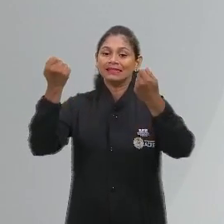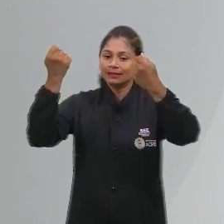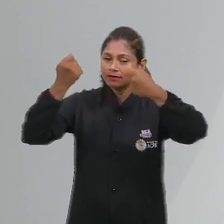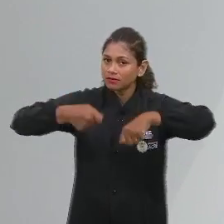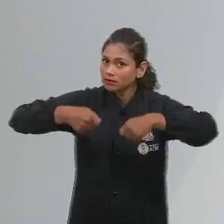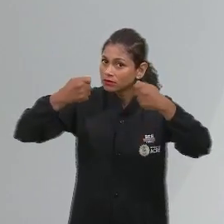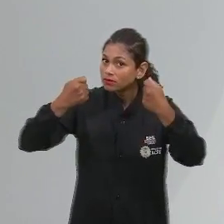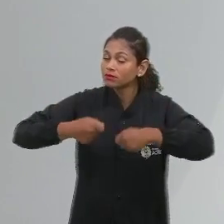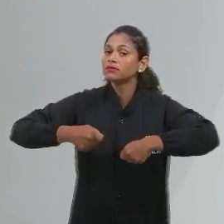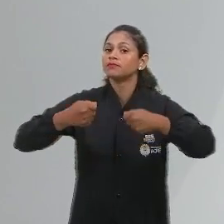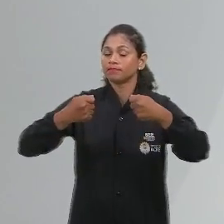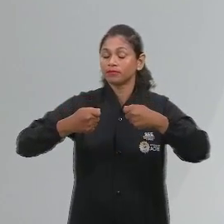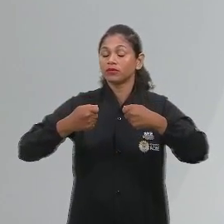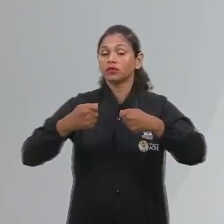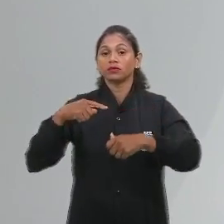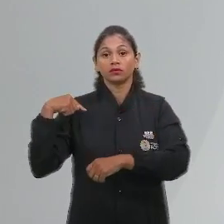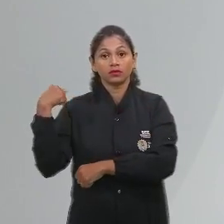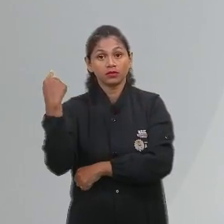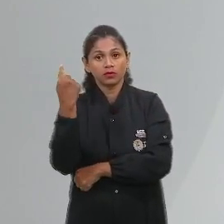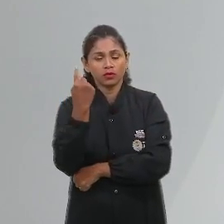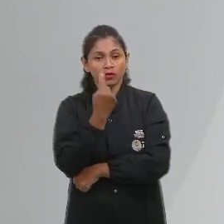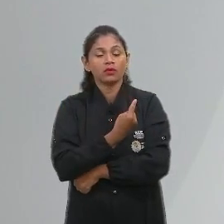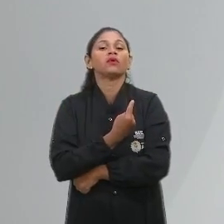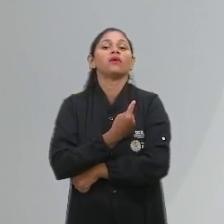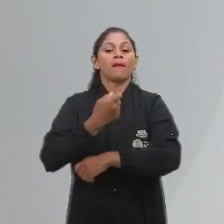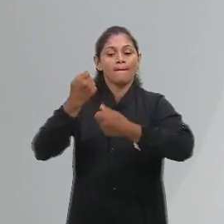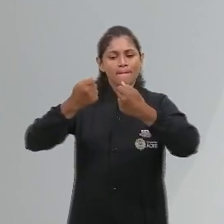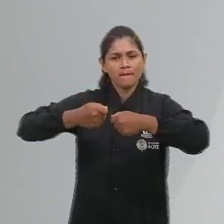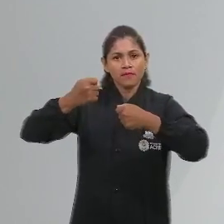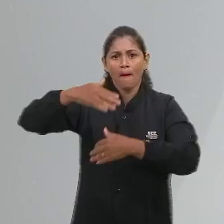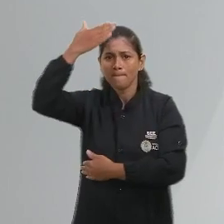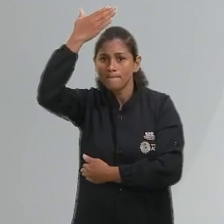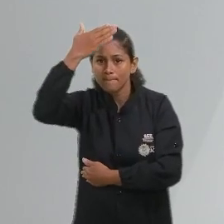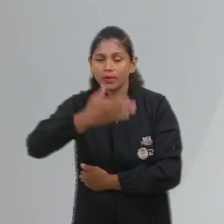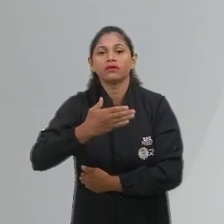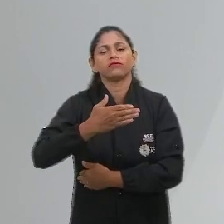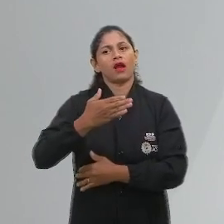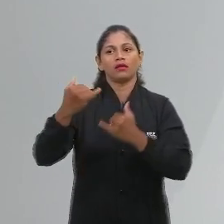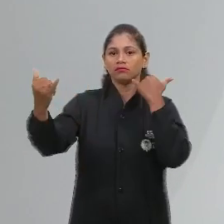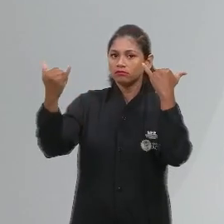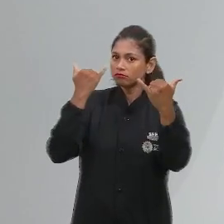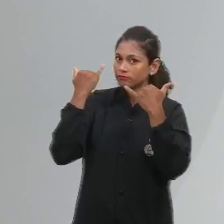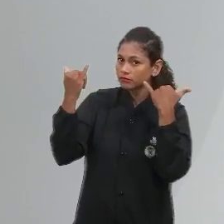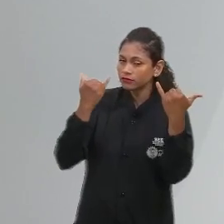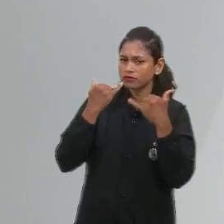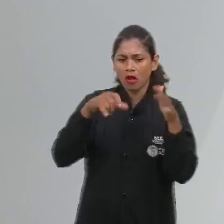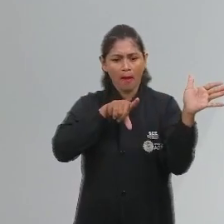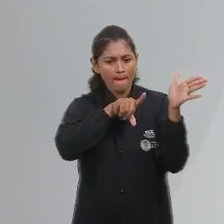necessário para que nós possamos comprovar determinadas informações.